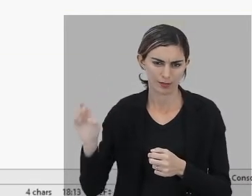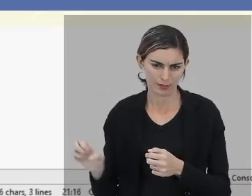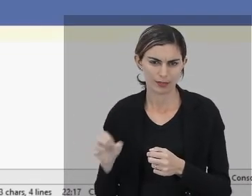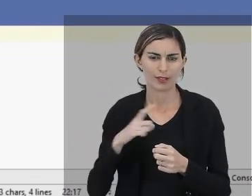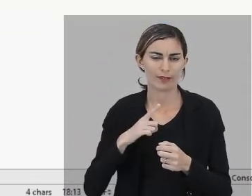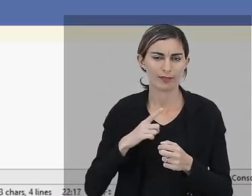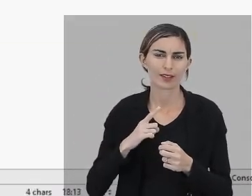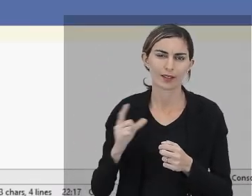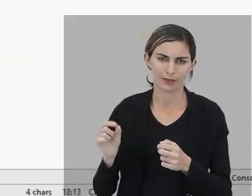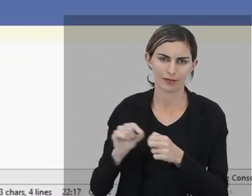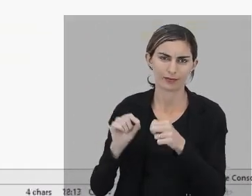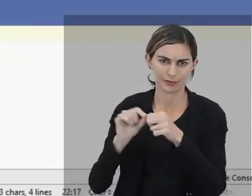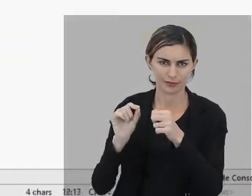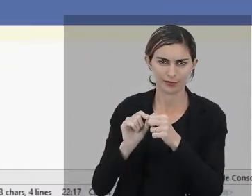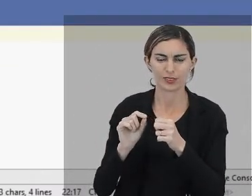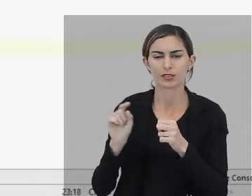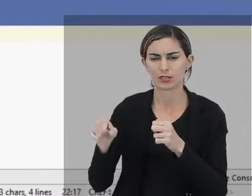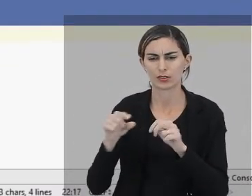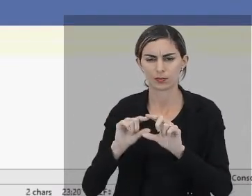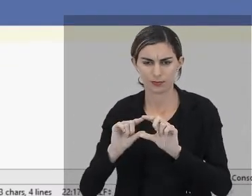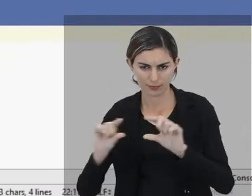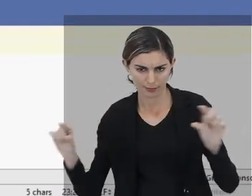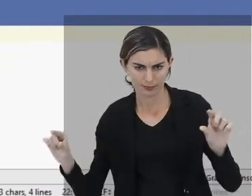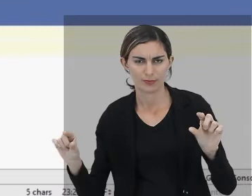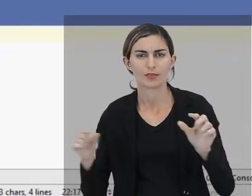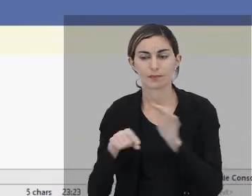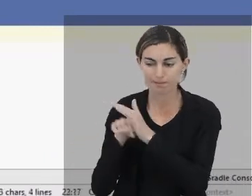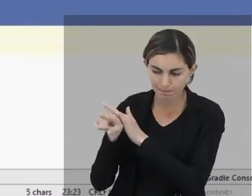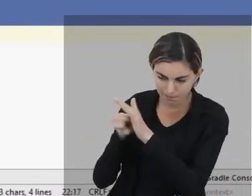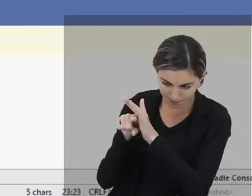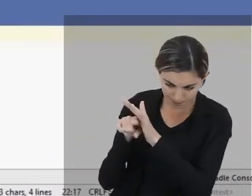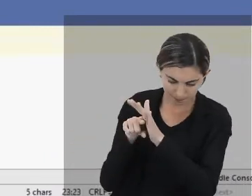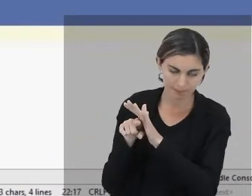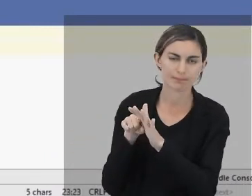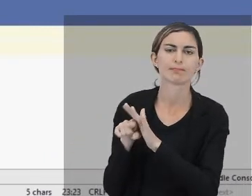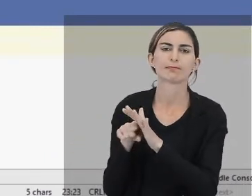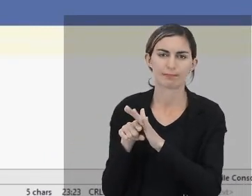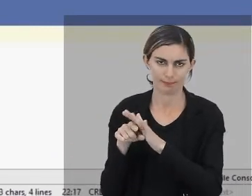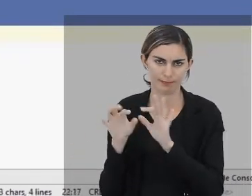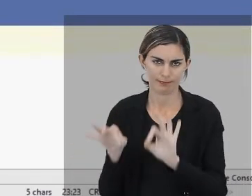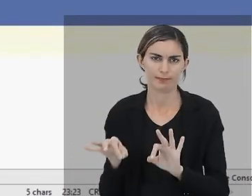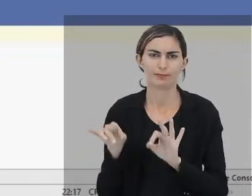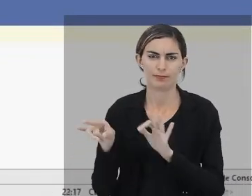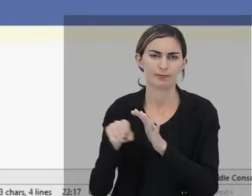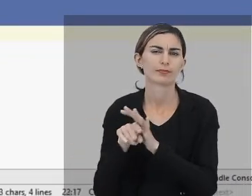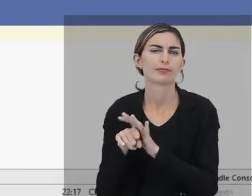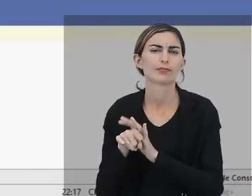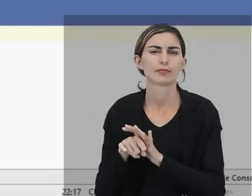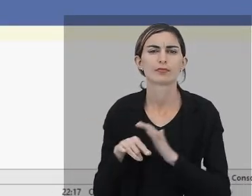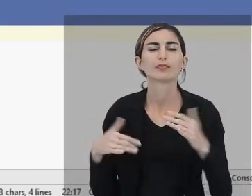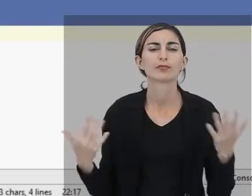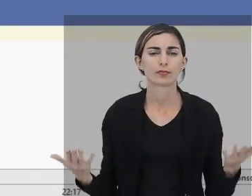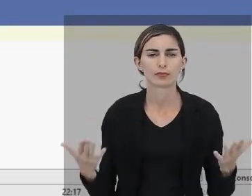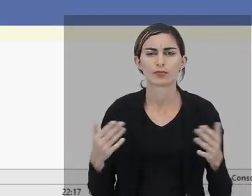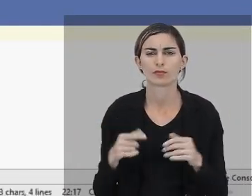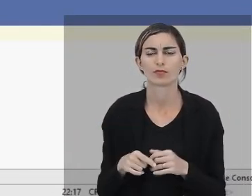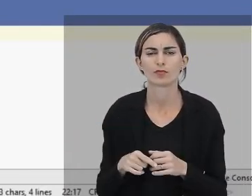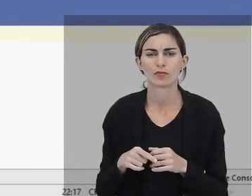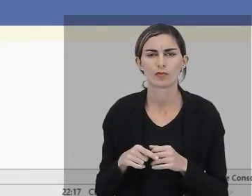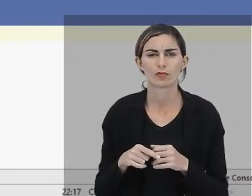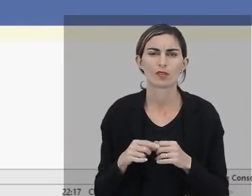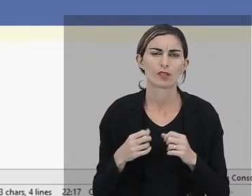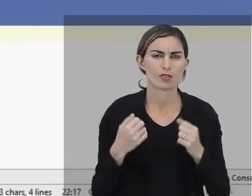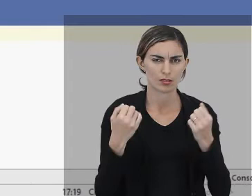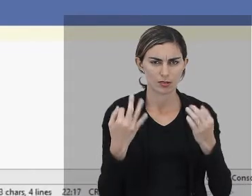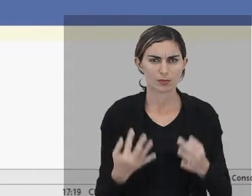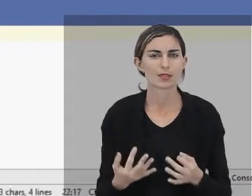uma execução e então você tem uma verificação. Certo? Então, vamos tornar as